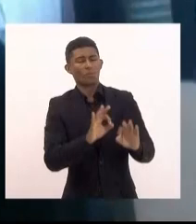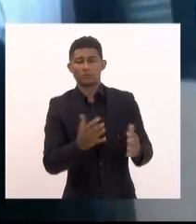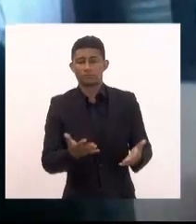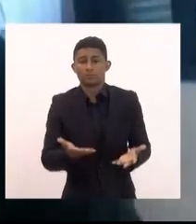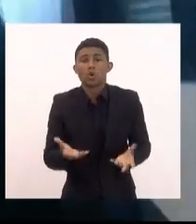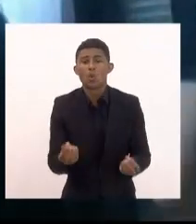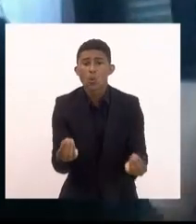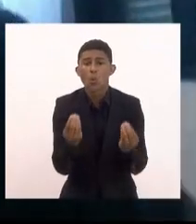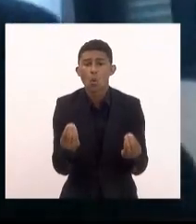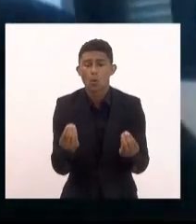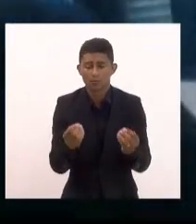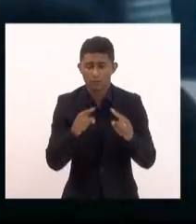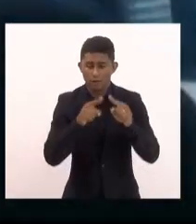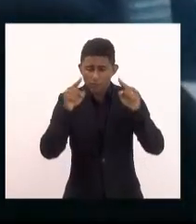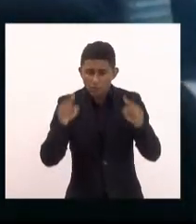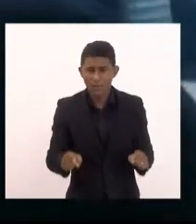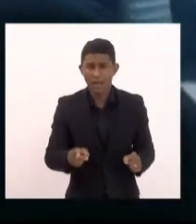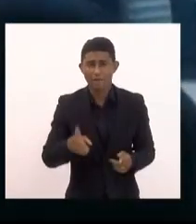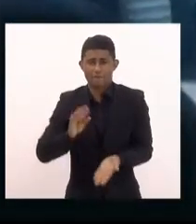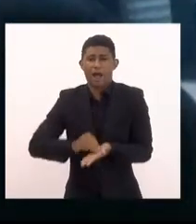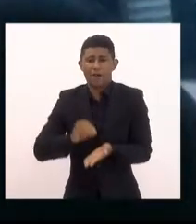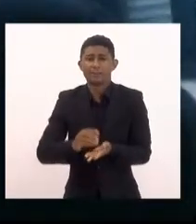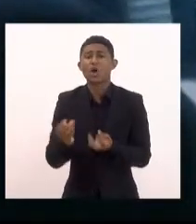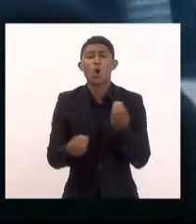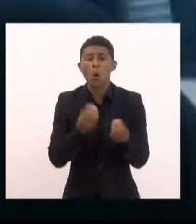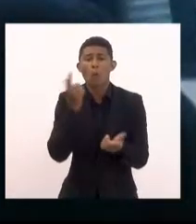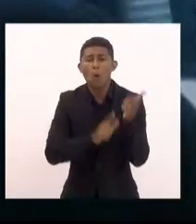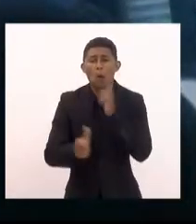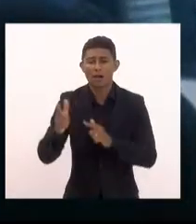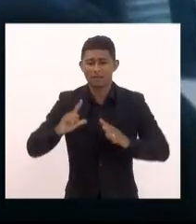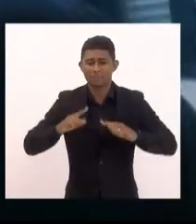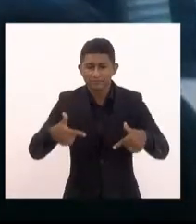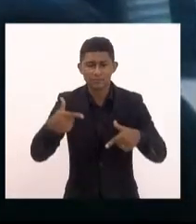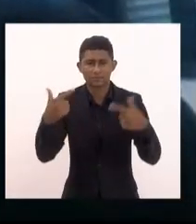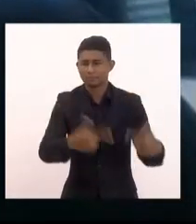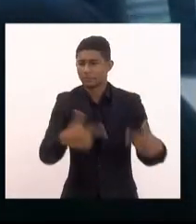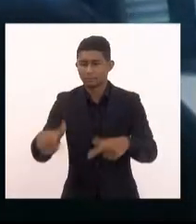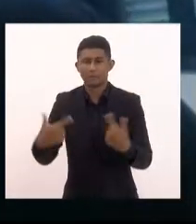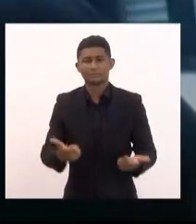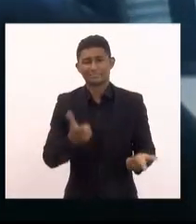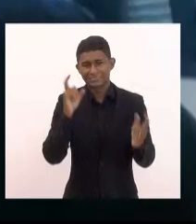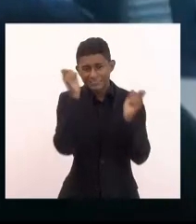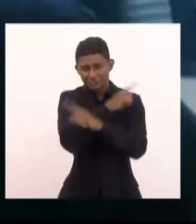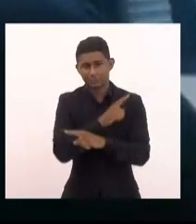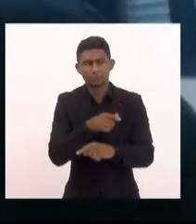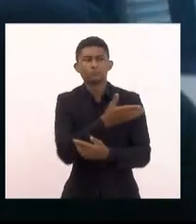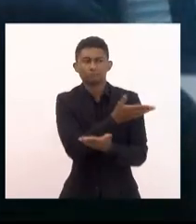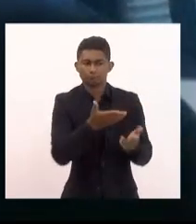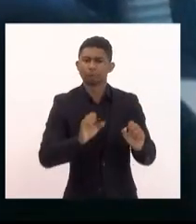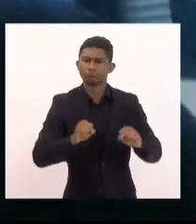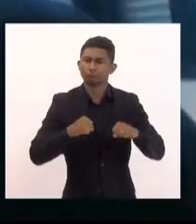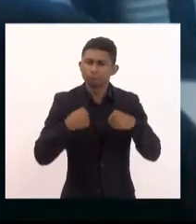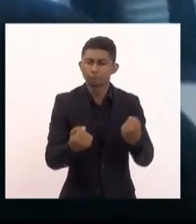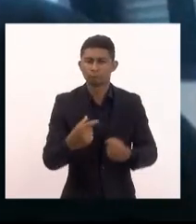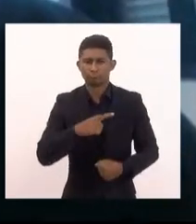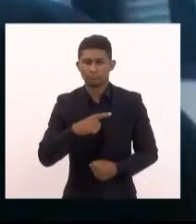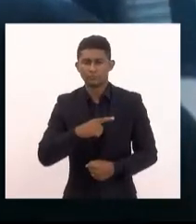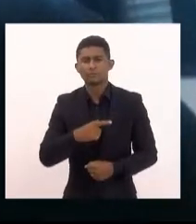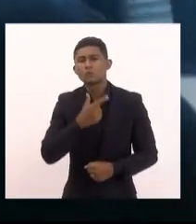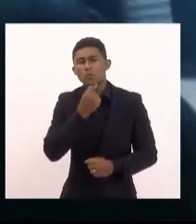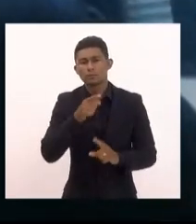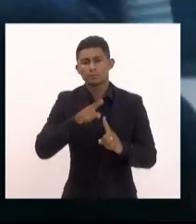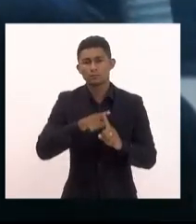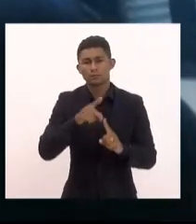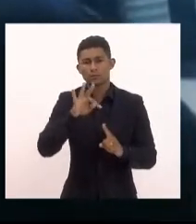pouco investimento, com poucos quadros, apesar dos esforços, e que não são poucos, do Tiago Pampolha,